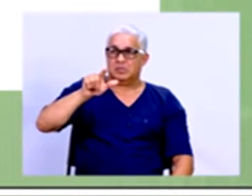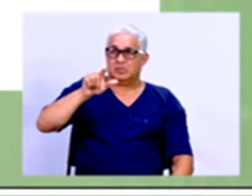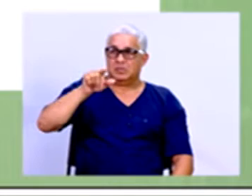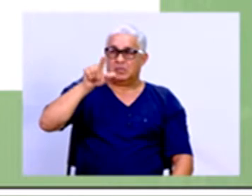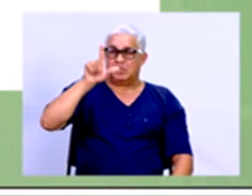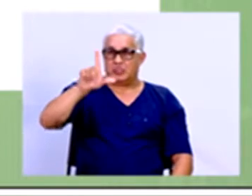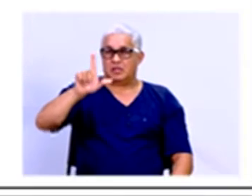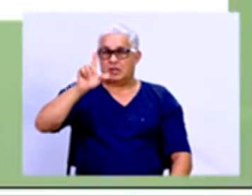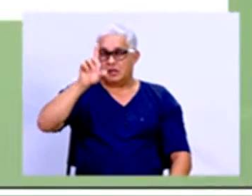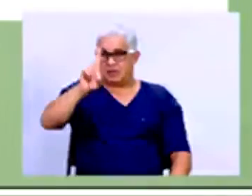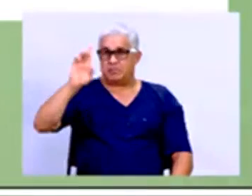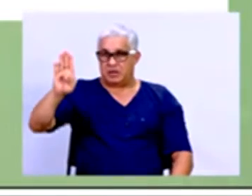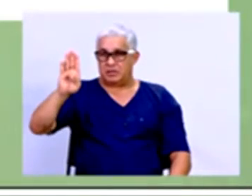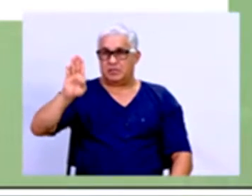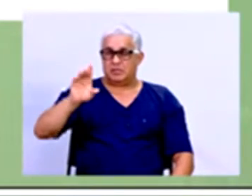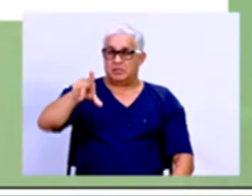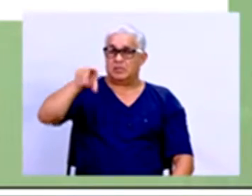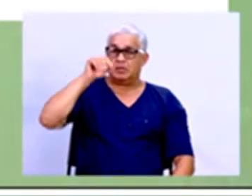trabalhar.